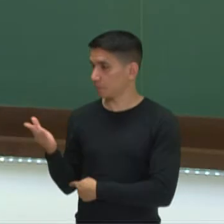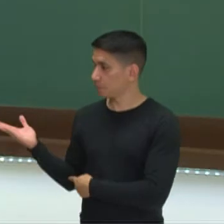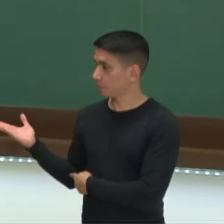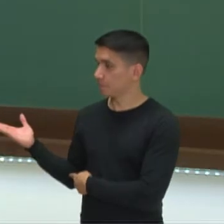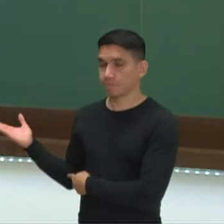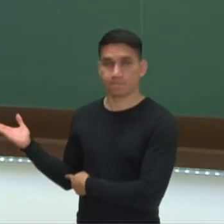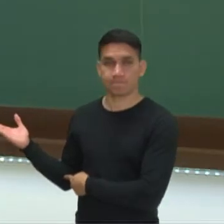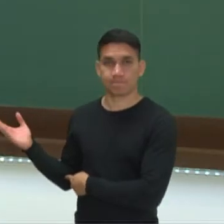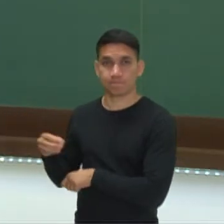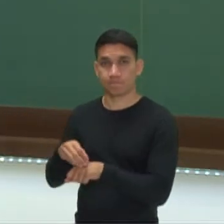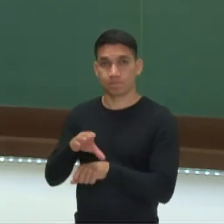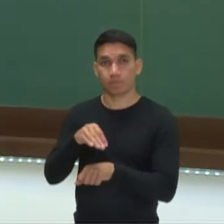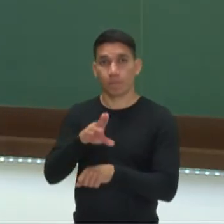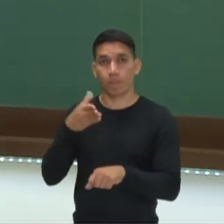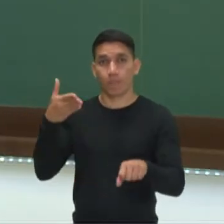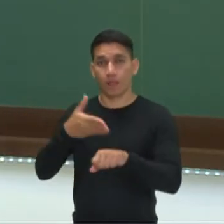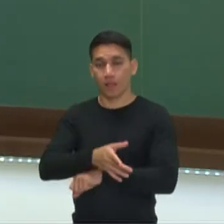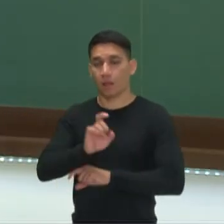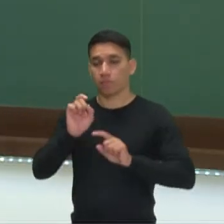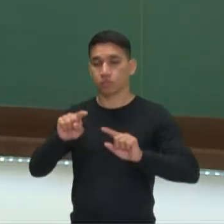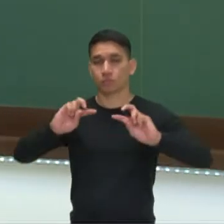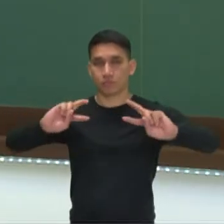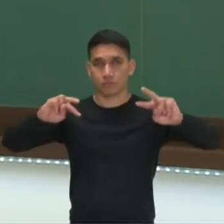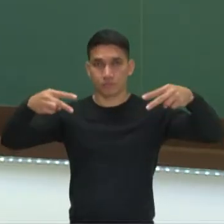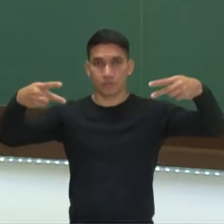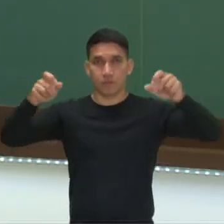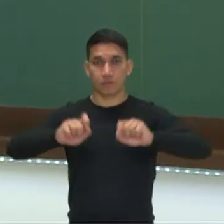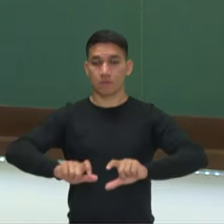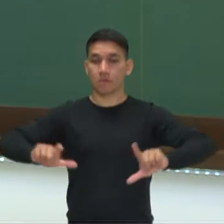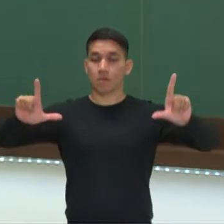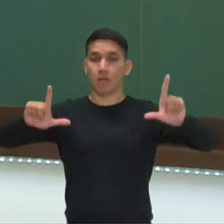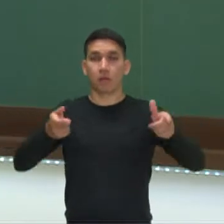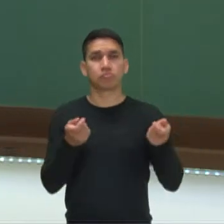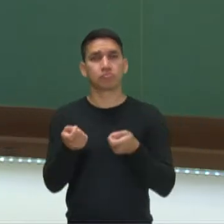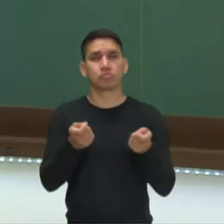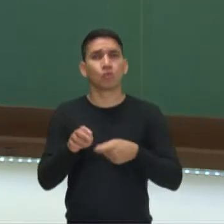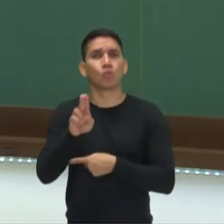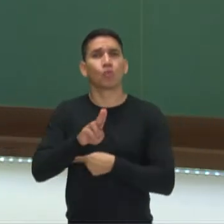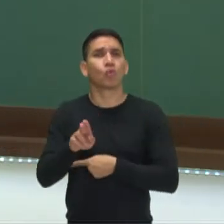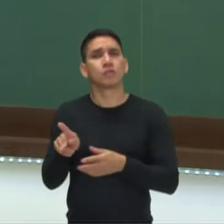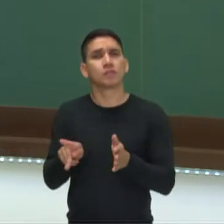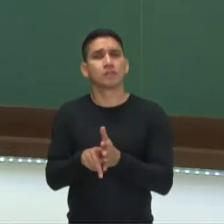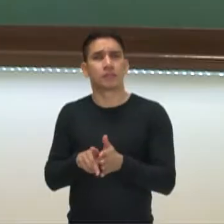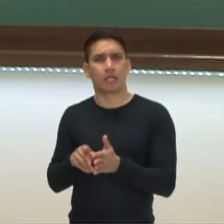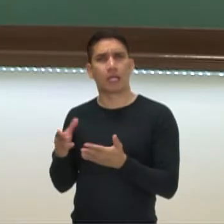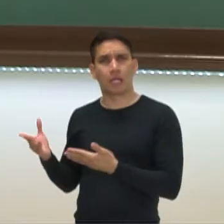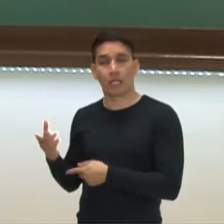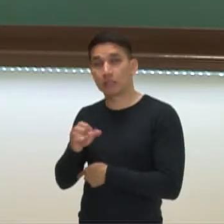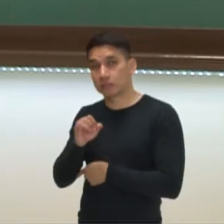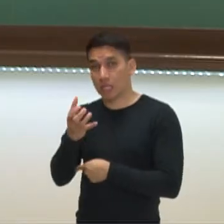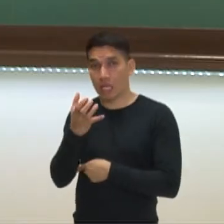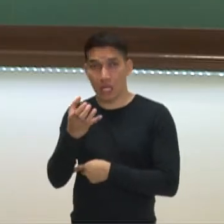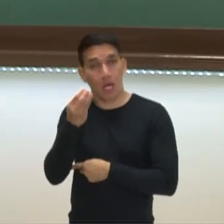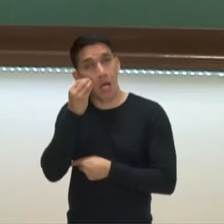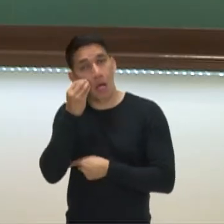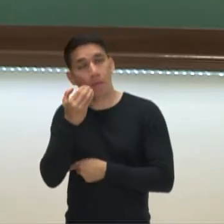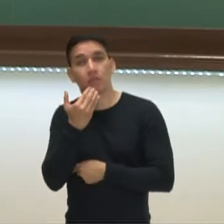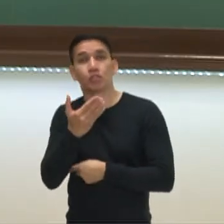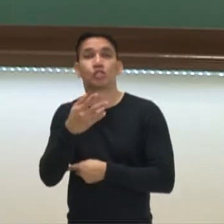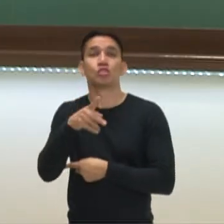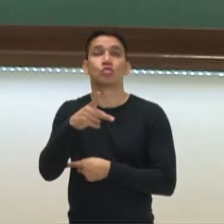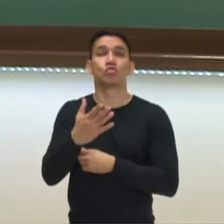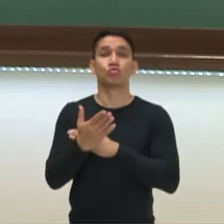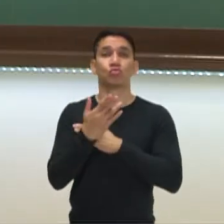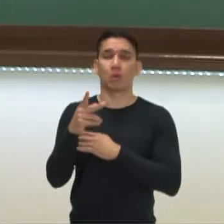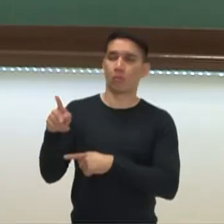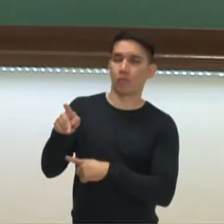sugerindo que vocês entrem nesse link aqui e manipulem esse simulador, né? Se quiser, peça ajuda do seu professor para